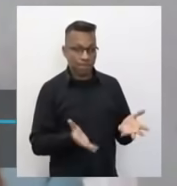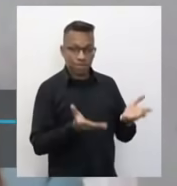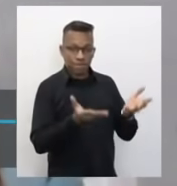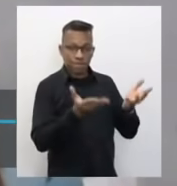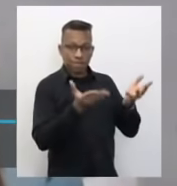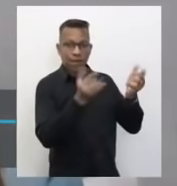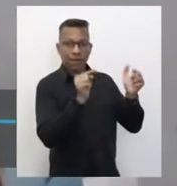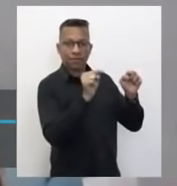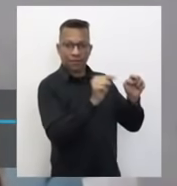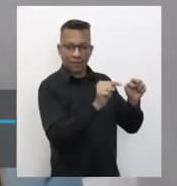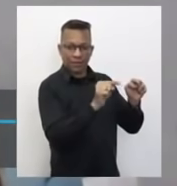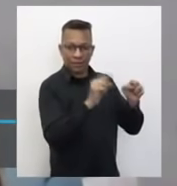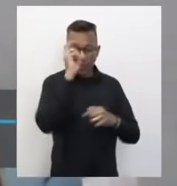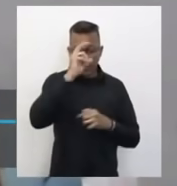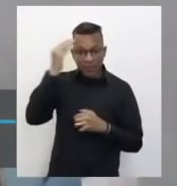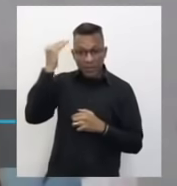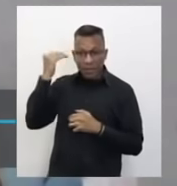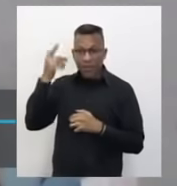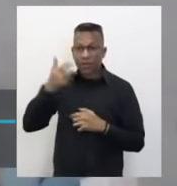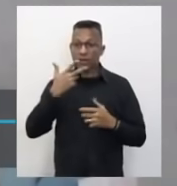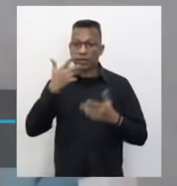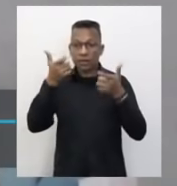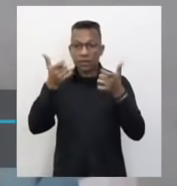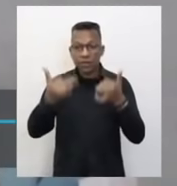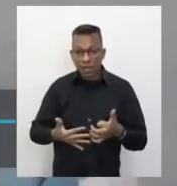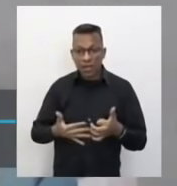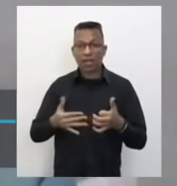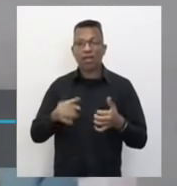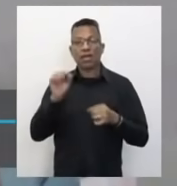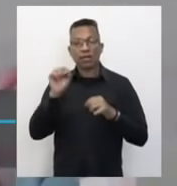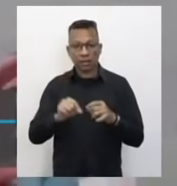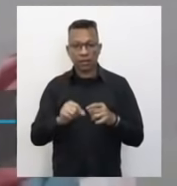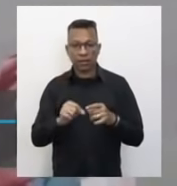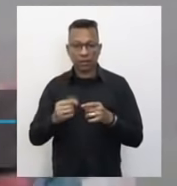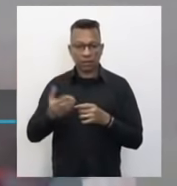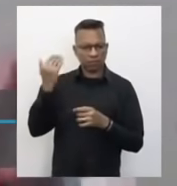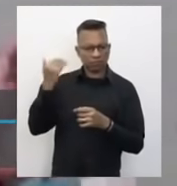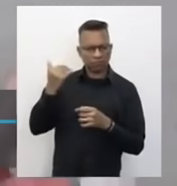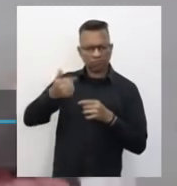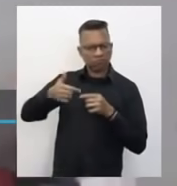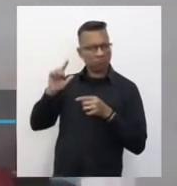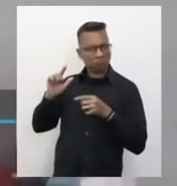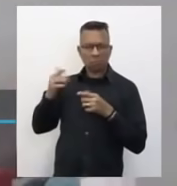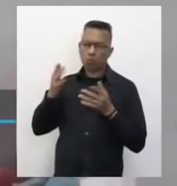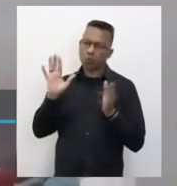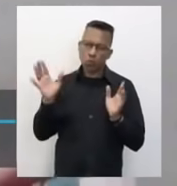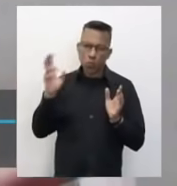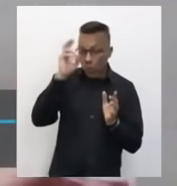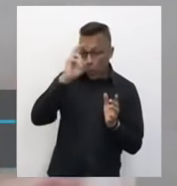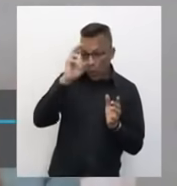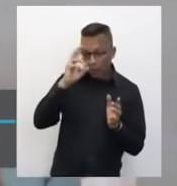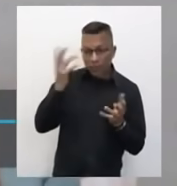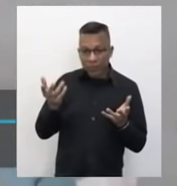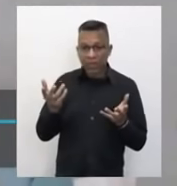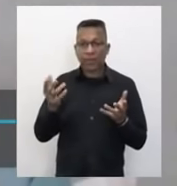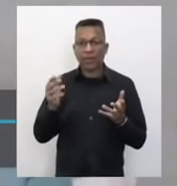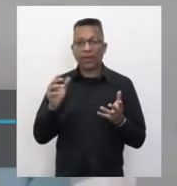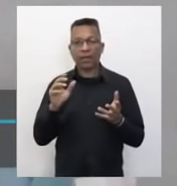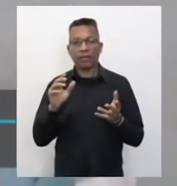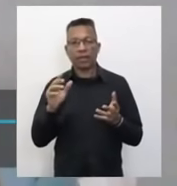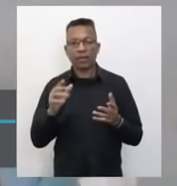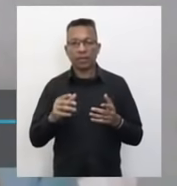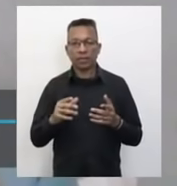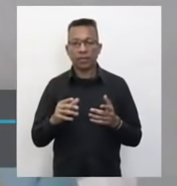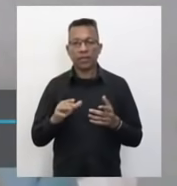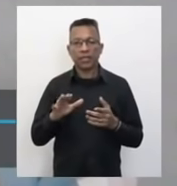lembra que eu falei uma vez para vocês na outra aula? Não lembro se foi na anterior ou antes dessa última que nós tivemos.